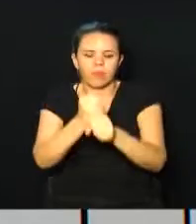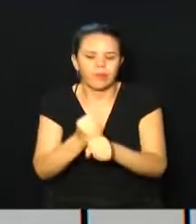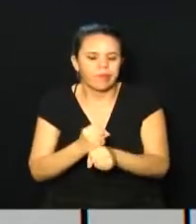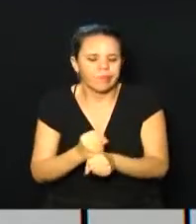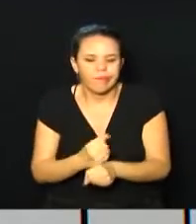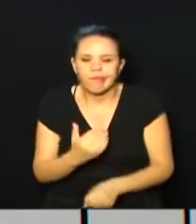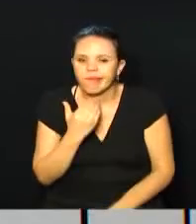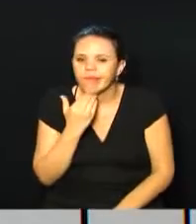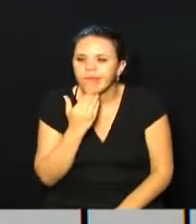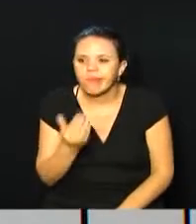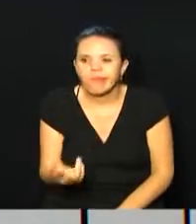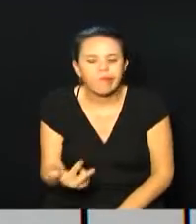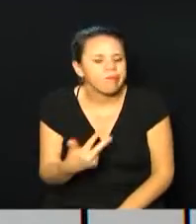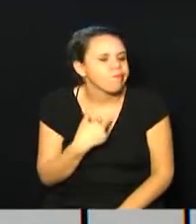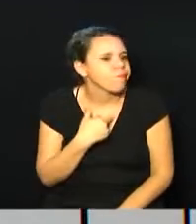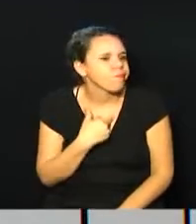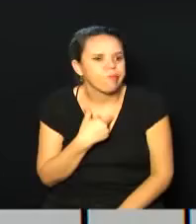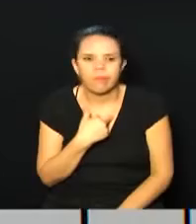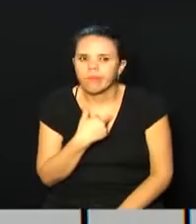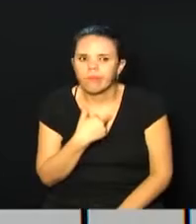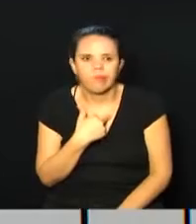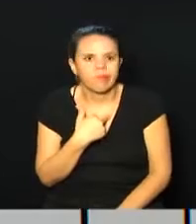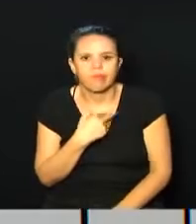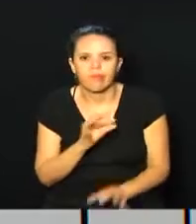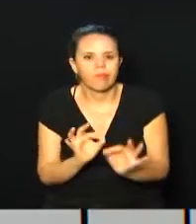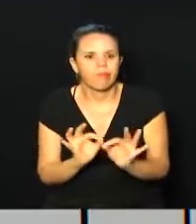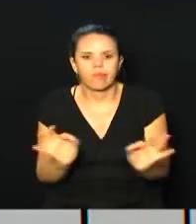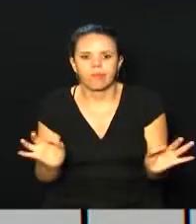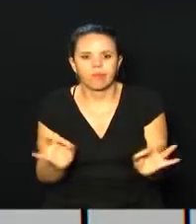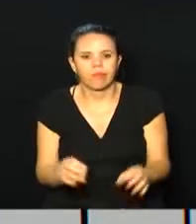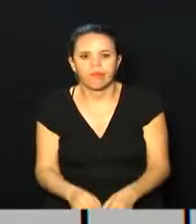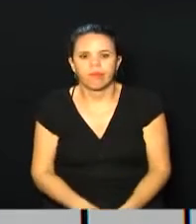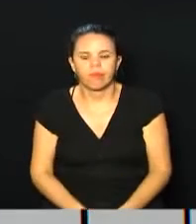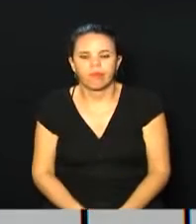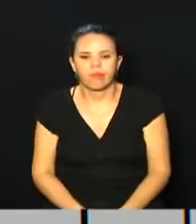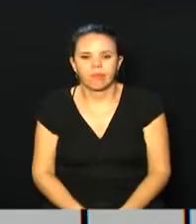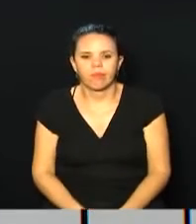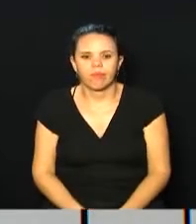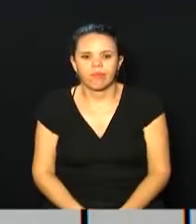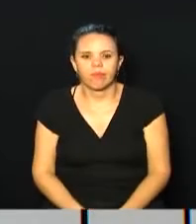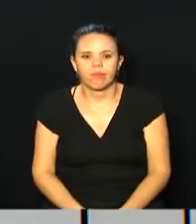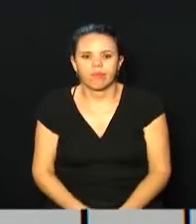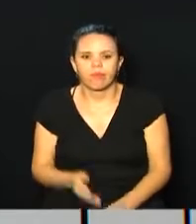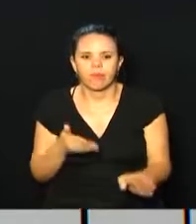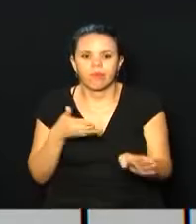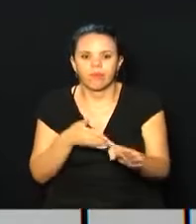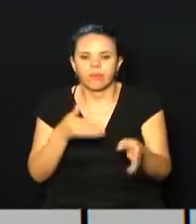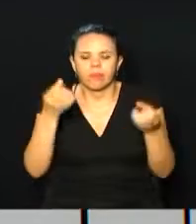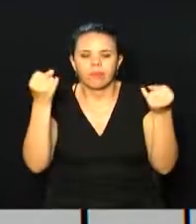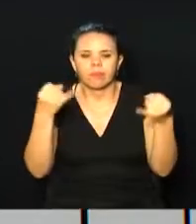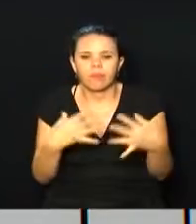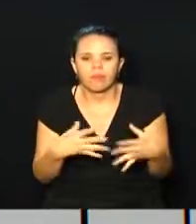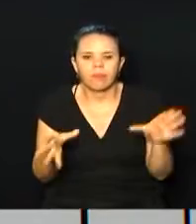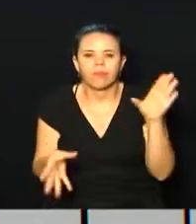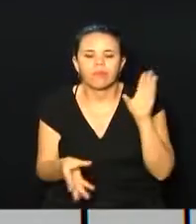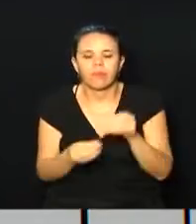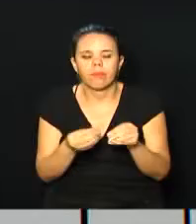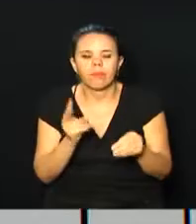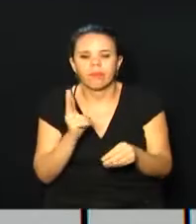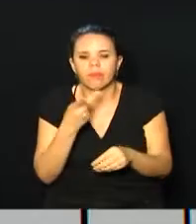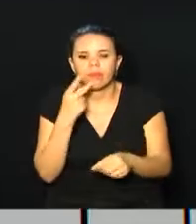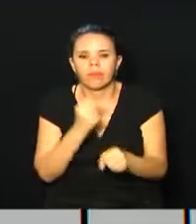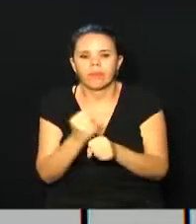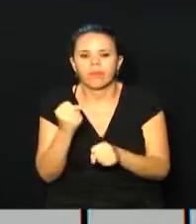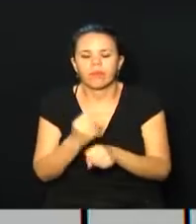né, não é uma coisa simples. Mas na linha daquilo que você estava falando, eu acho que as obras